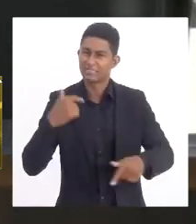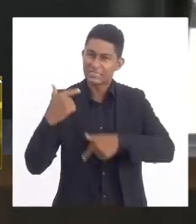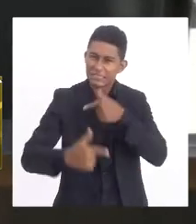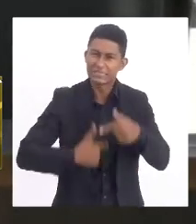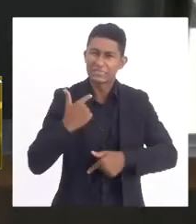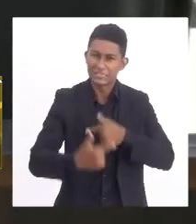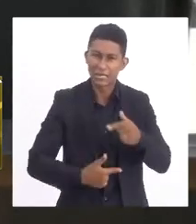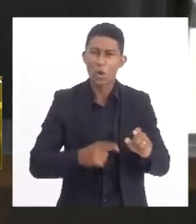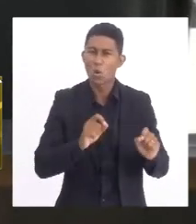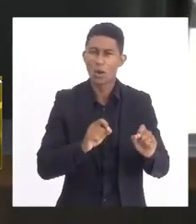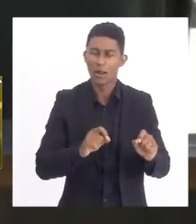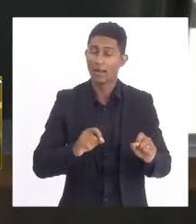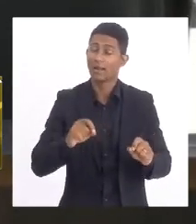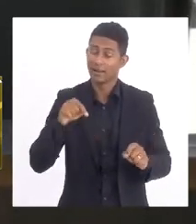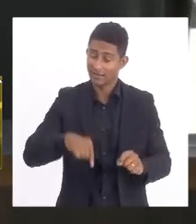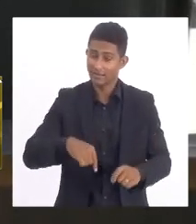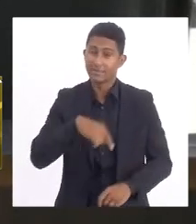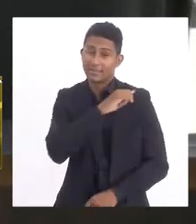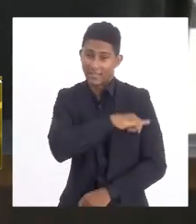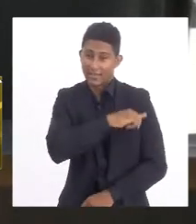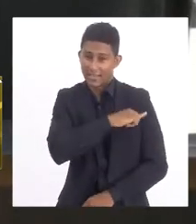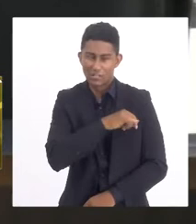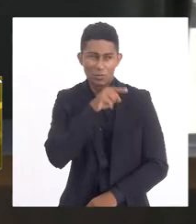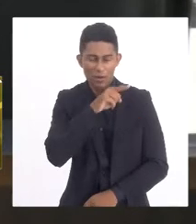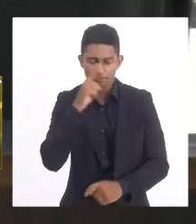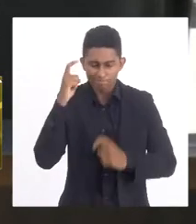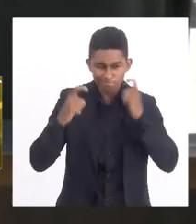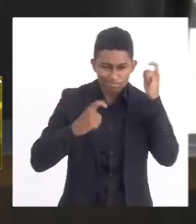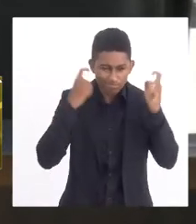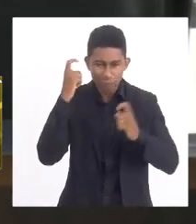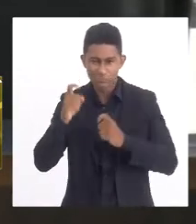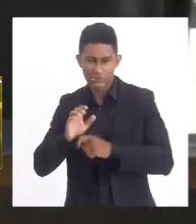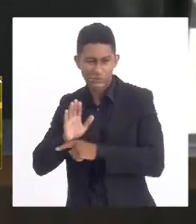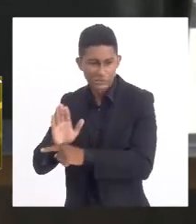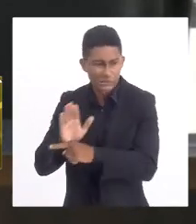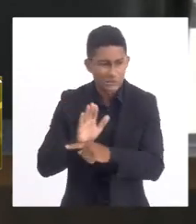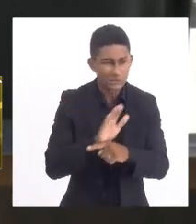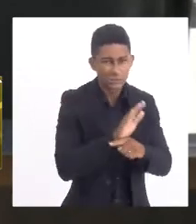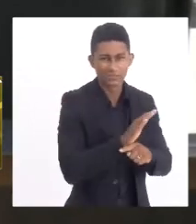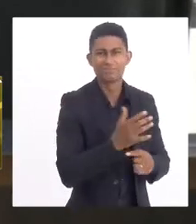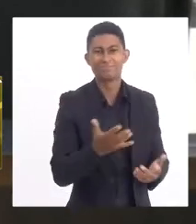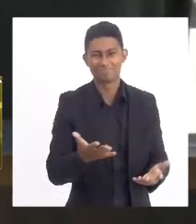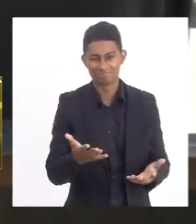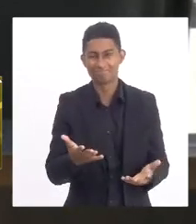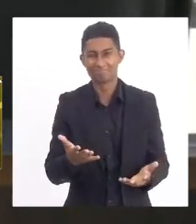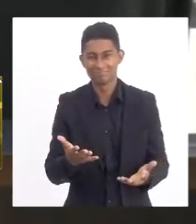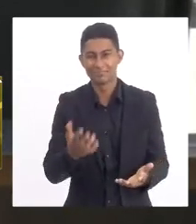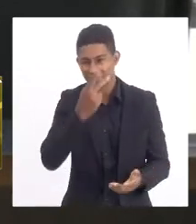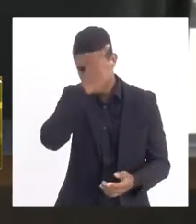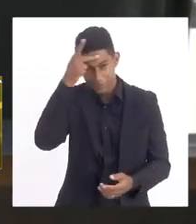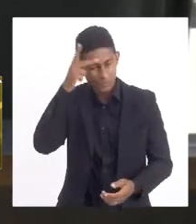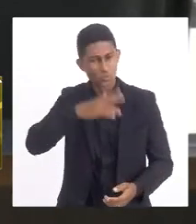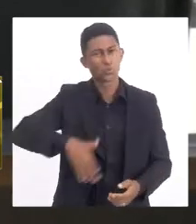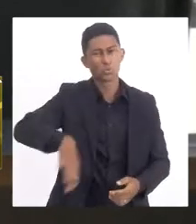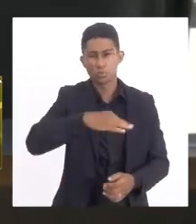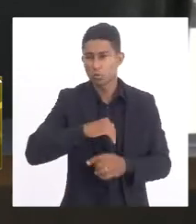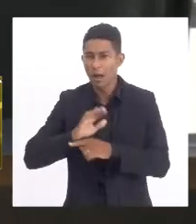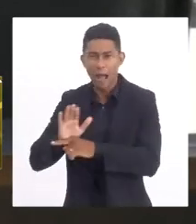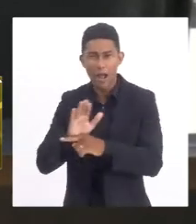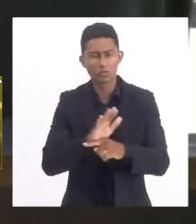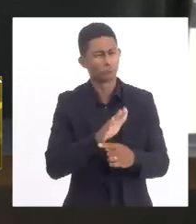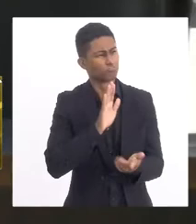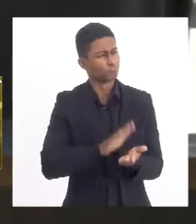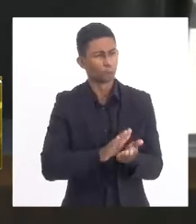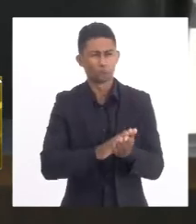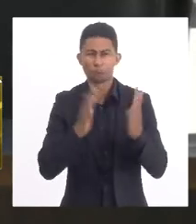no futuro do Rio de Janeiro incansavelmente ajuda é como você falou ajuda todo mundo Queiroz parabéns e